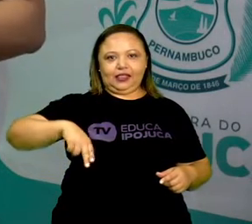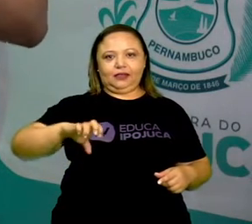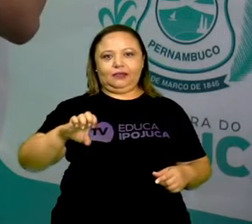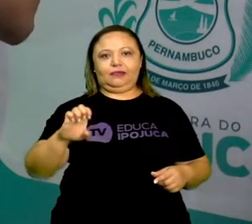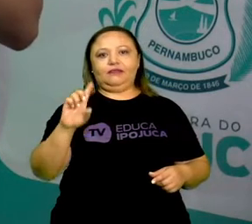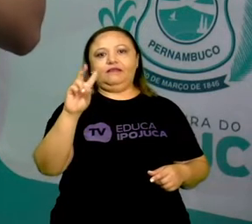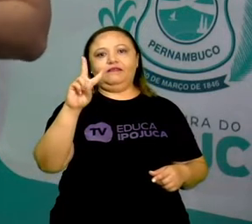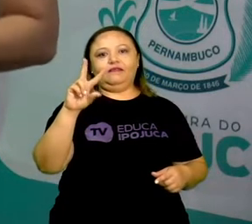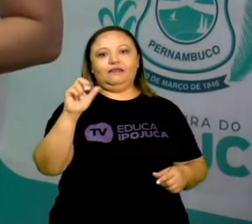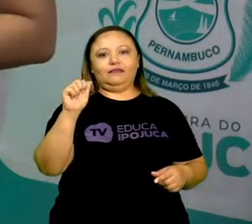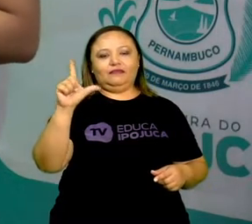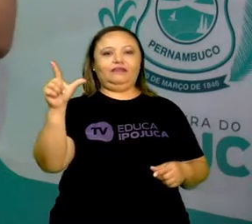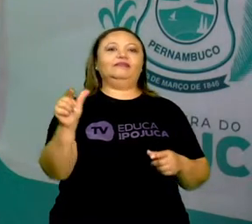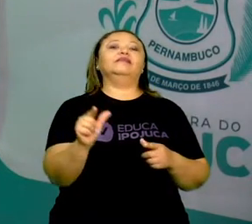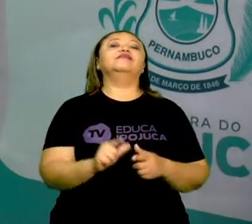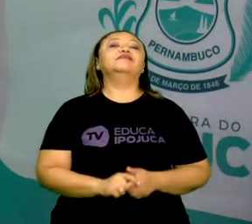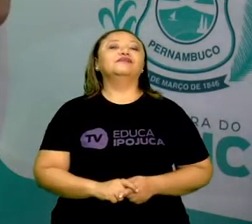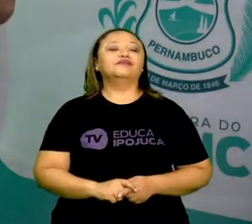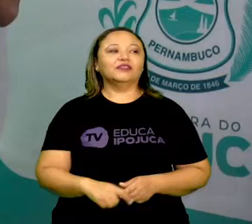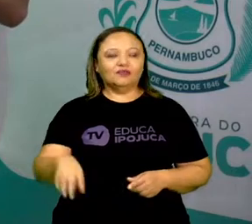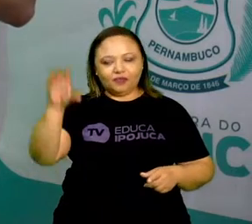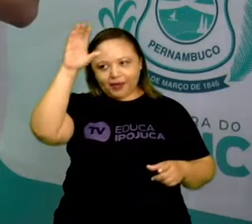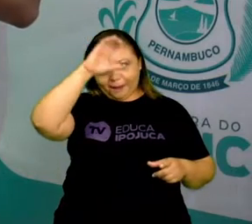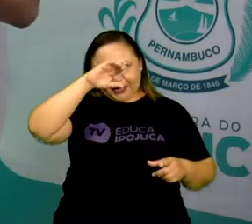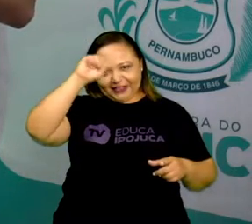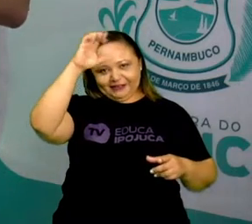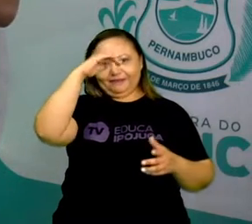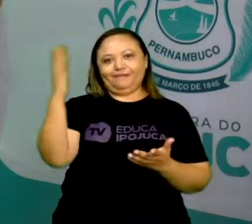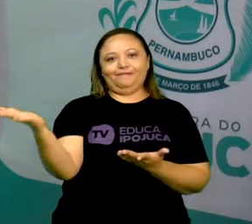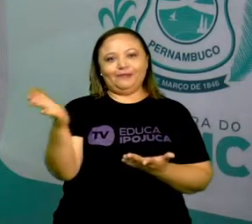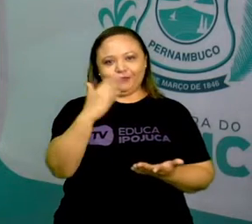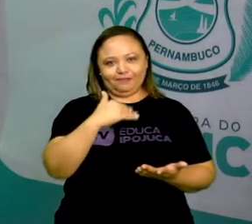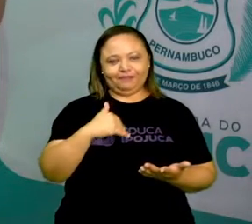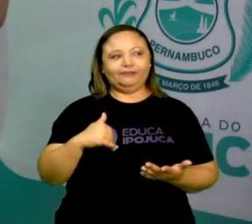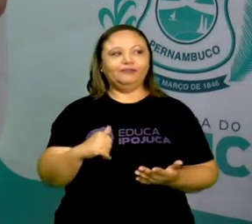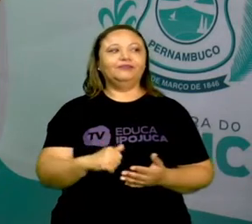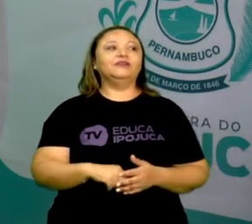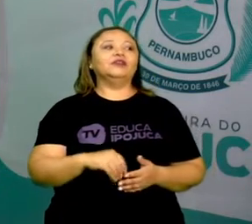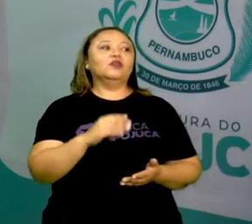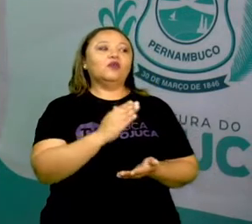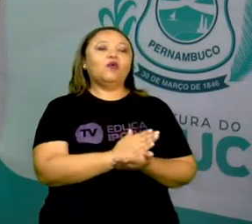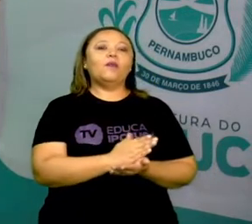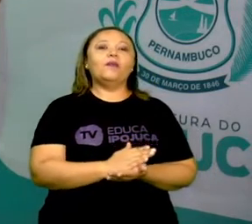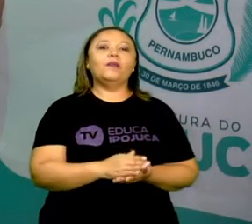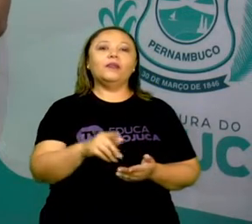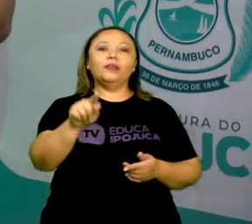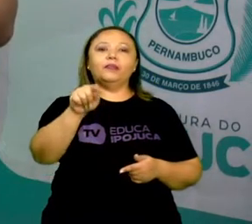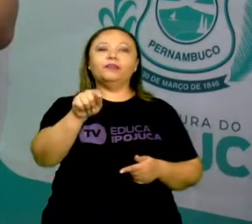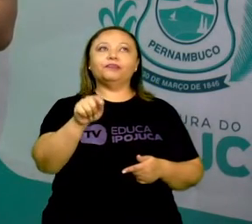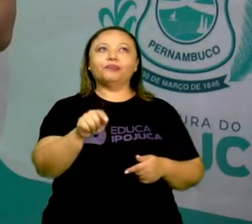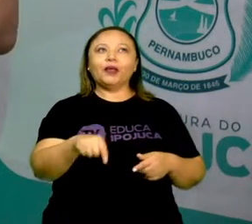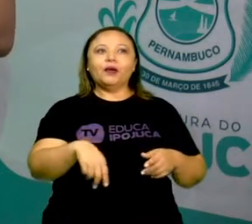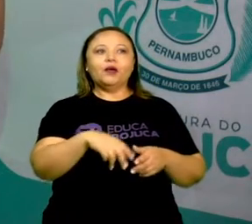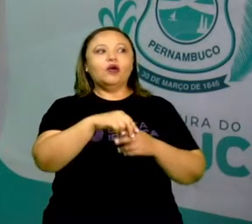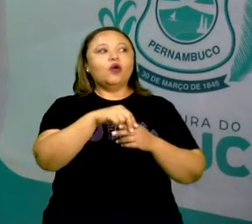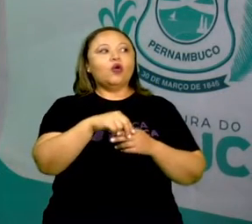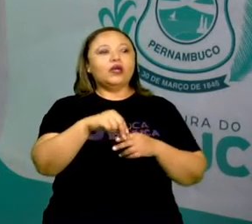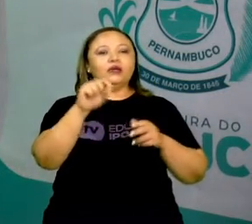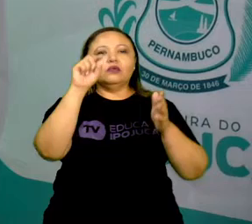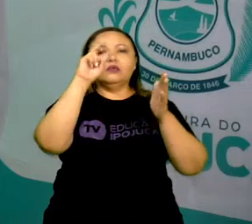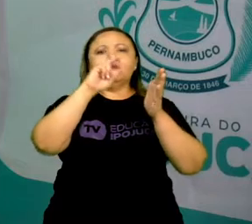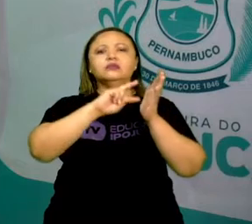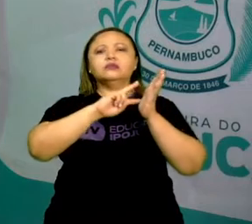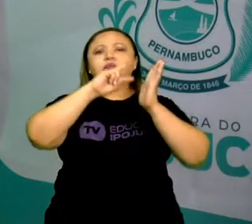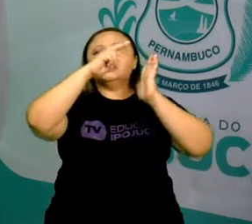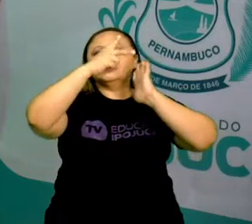viajar, embarcar nessa viagem da aprendizagem? Portanto, problematizando. O que